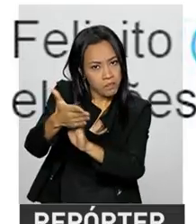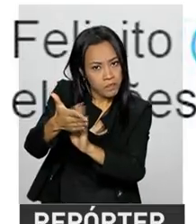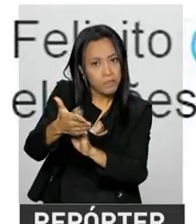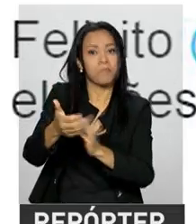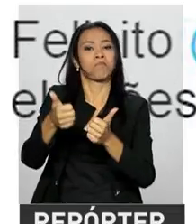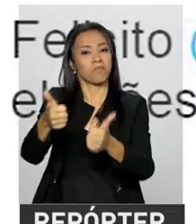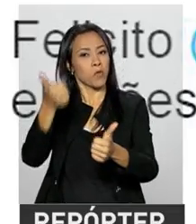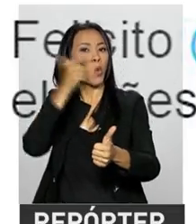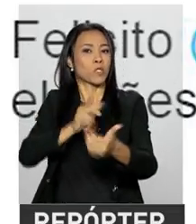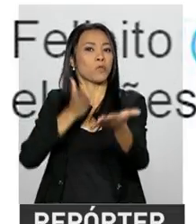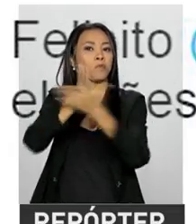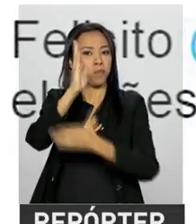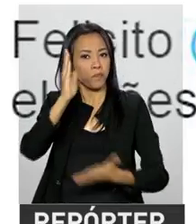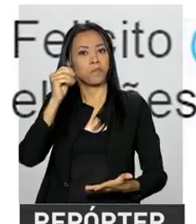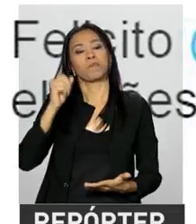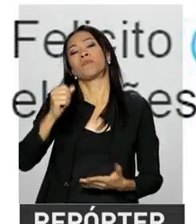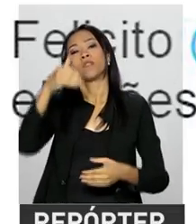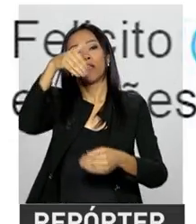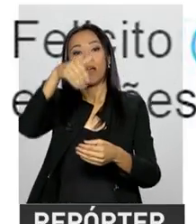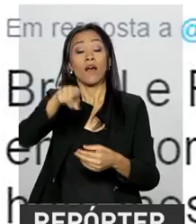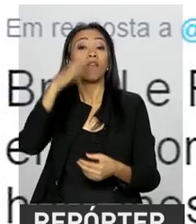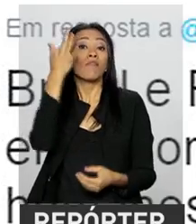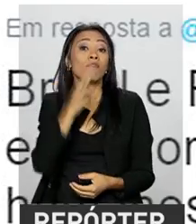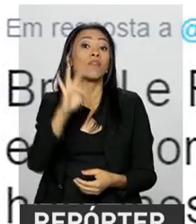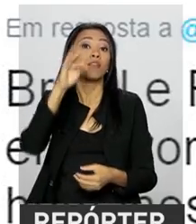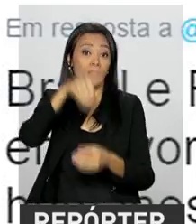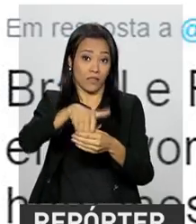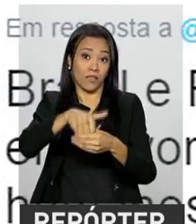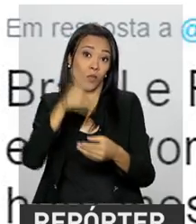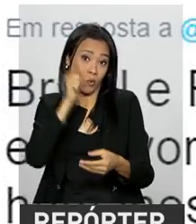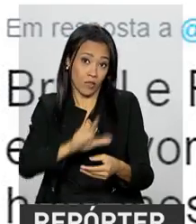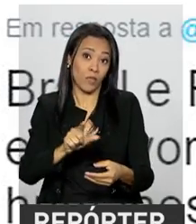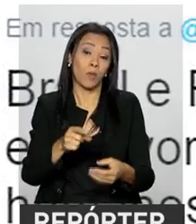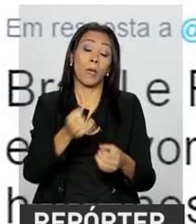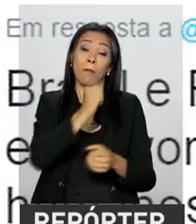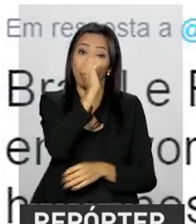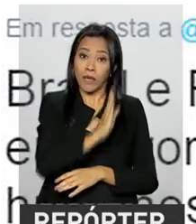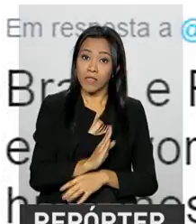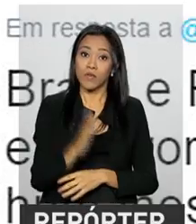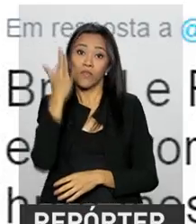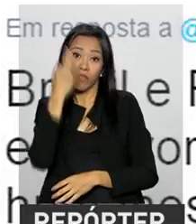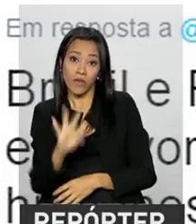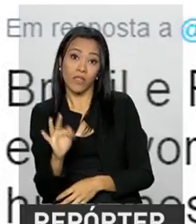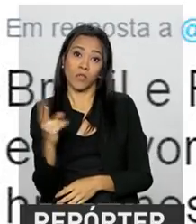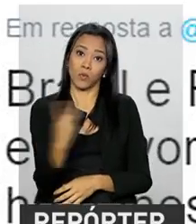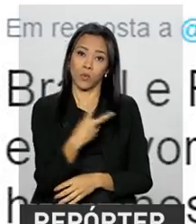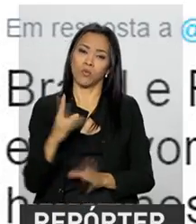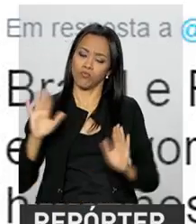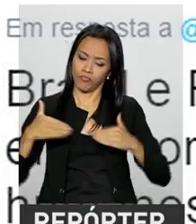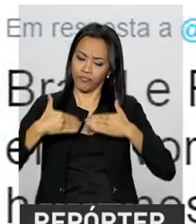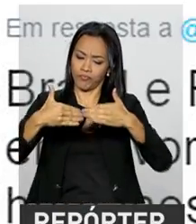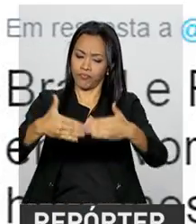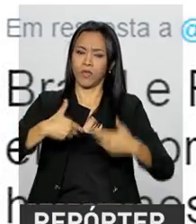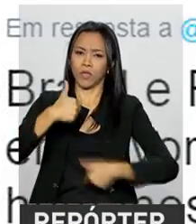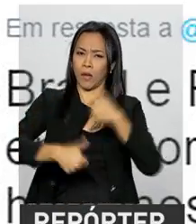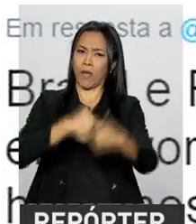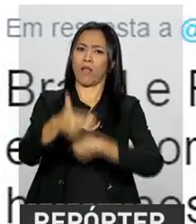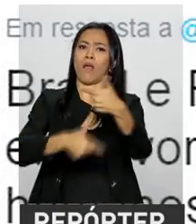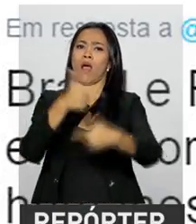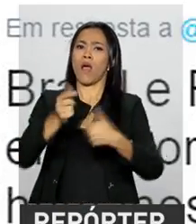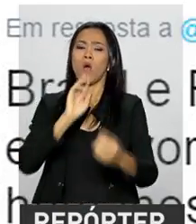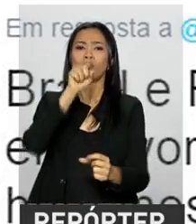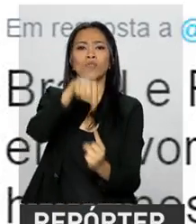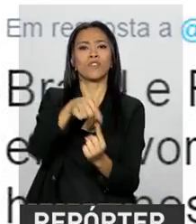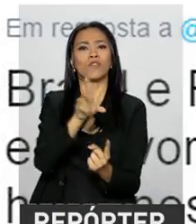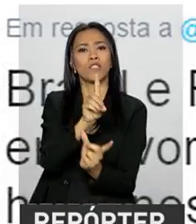felicitar o candidato vencedor nas eleições francesas temer disse que brasil e frança vão continuar a trabalhar juntos em favor da